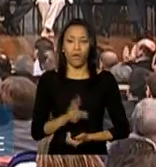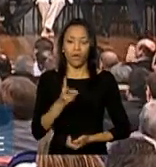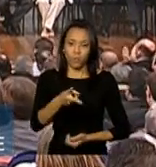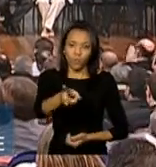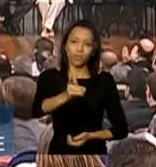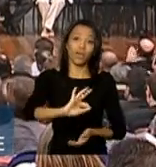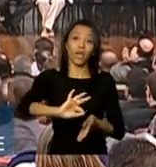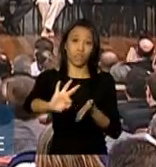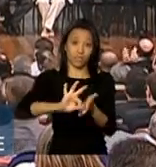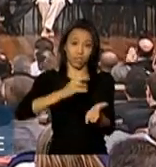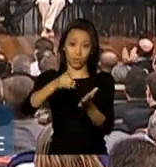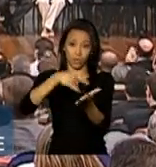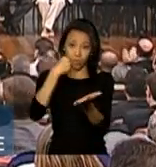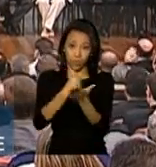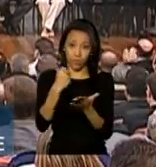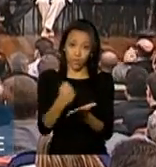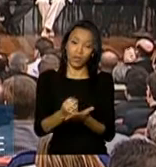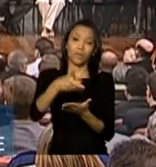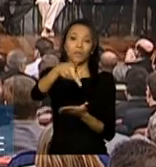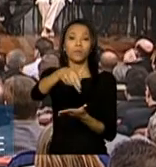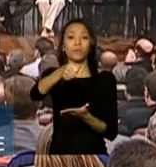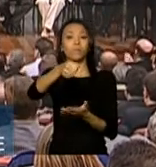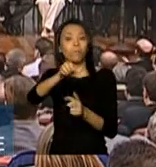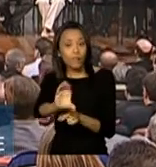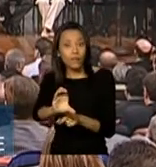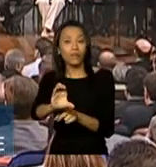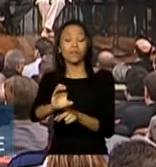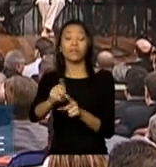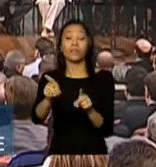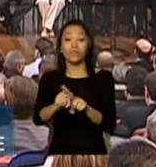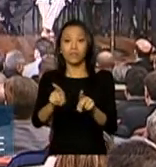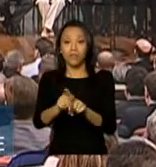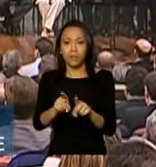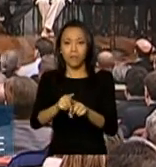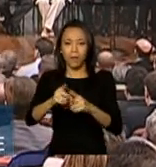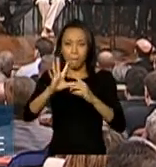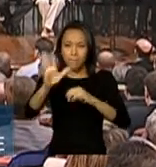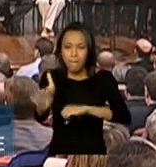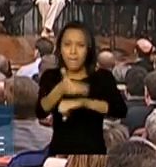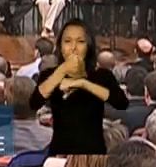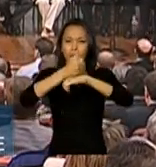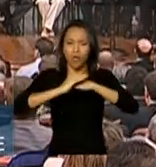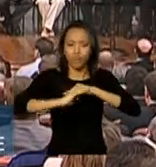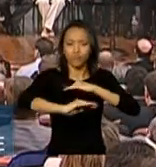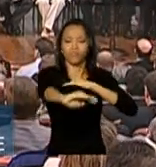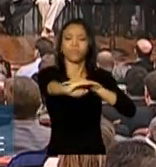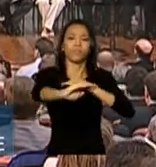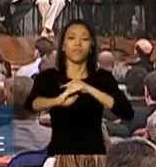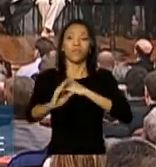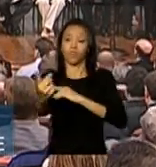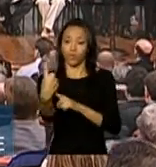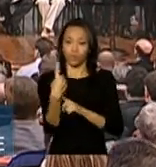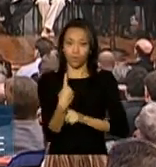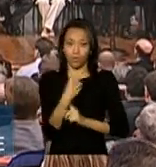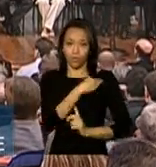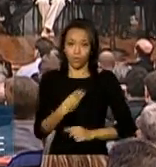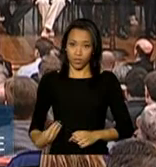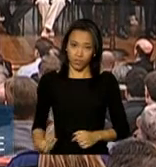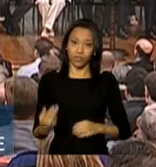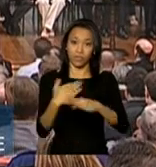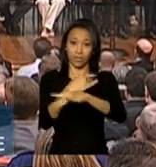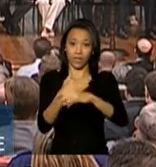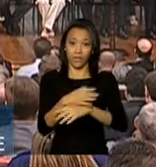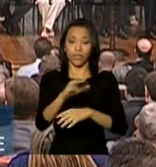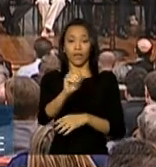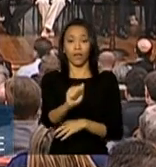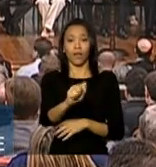Assinatura de contratos do PAC Mobilidade, Pavimentação e Qualificação de Vias Urbanas. Convidamos o ministro das Cidades, Agnaldo